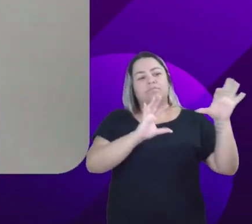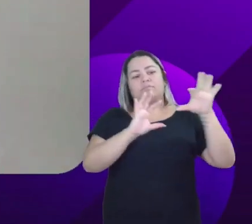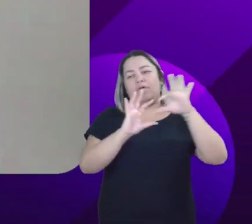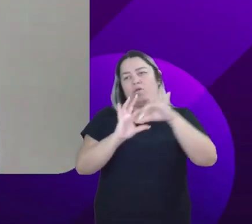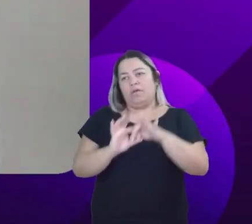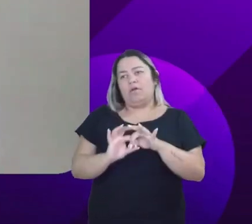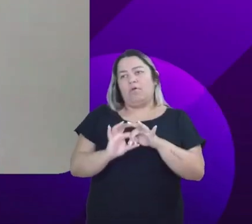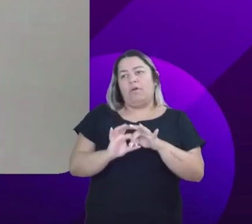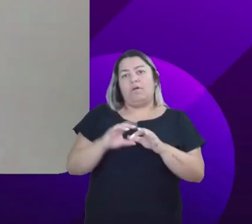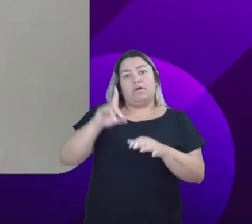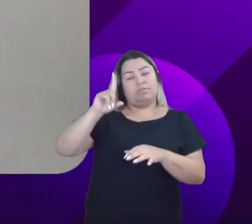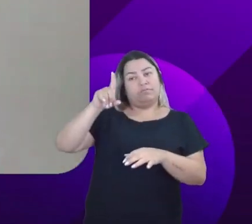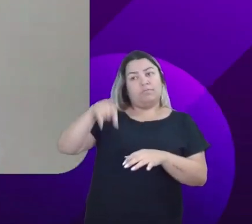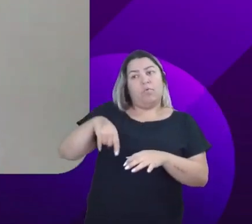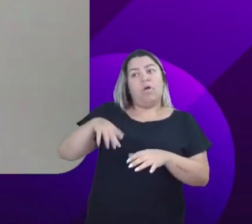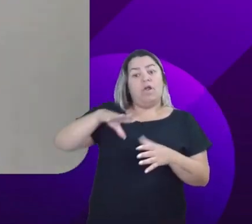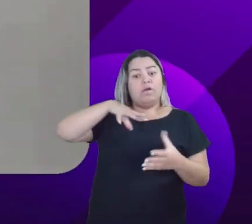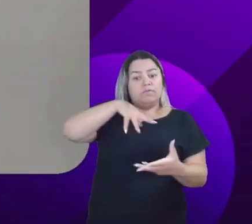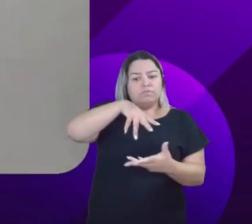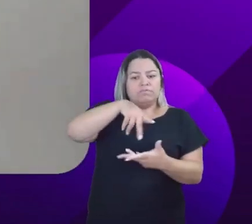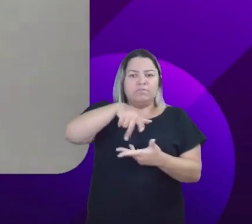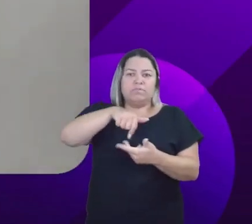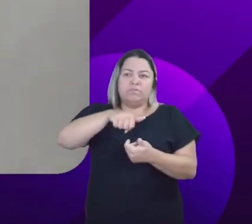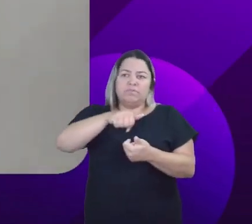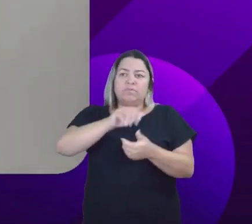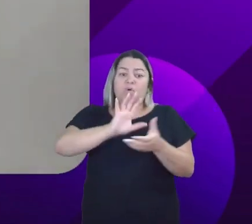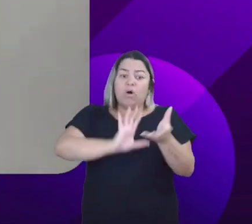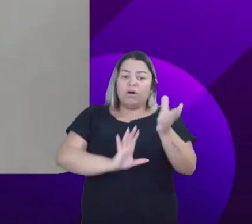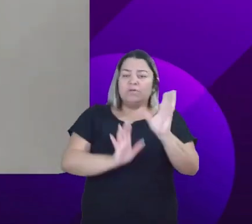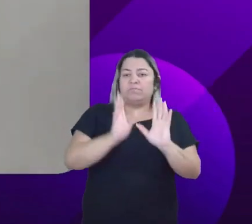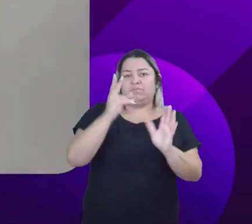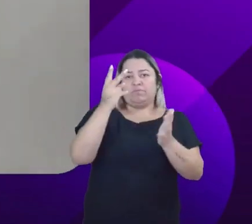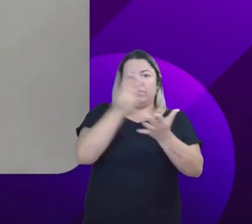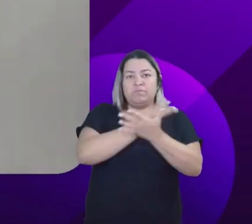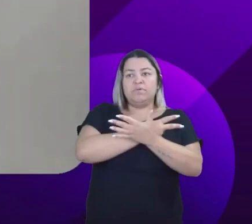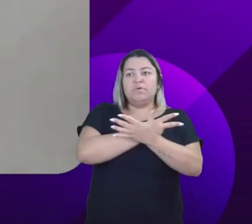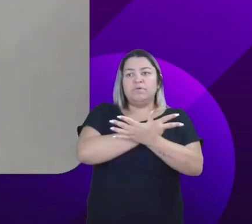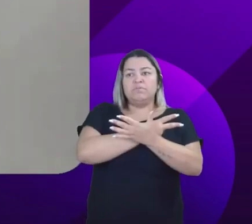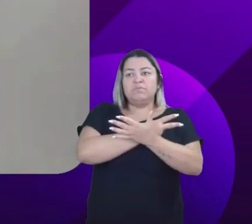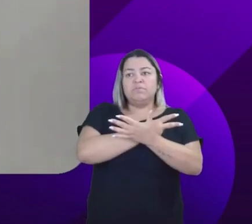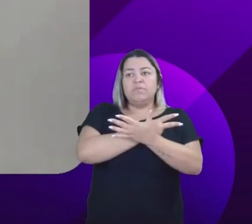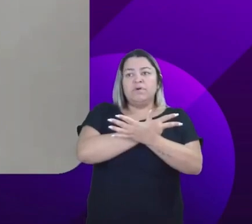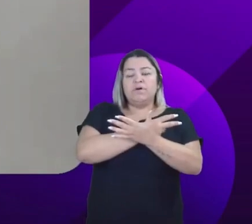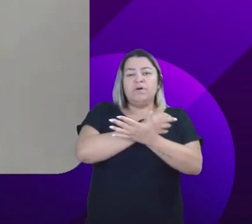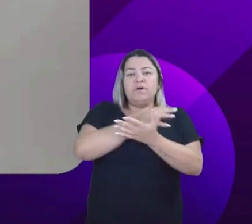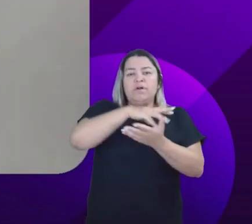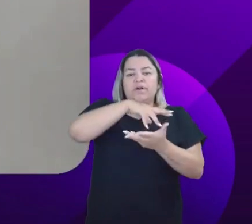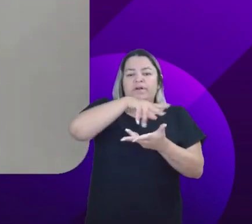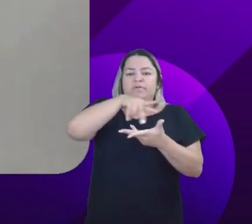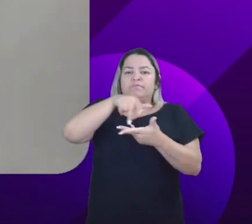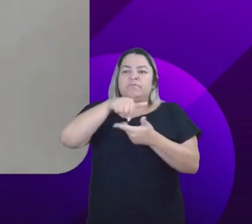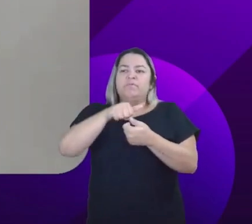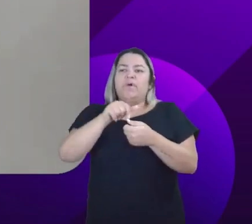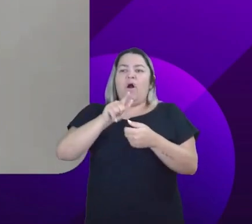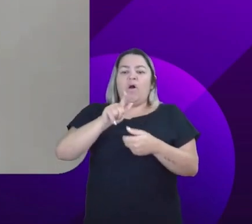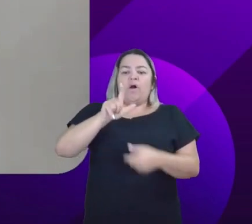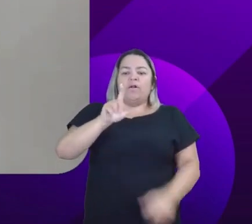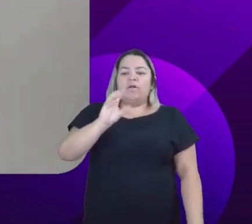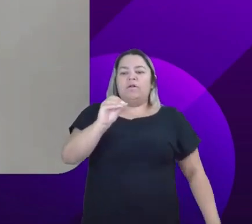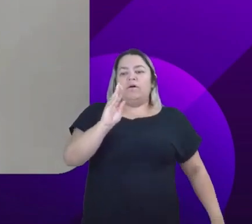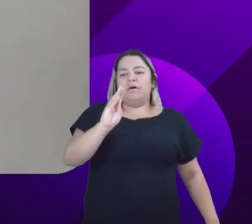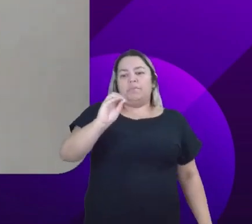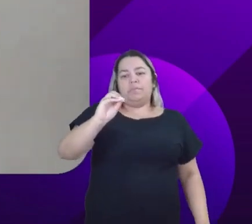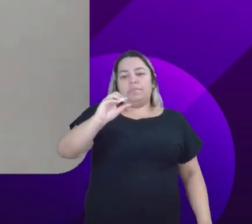elas são um fenômeno global, elas ocorrem efetivamente na esfera global. Eu